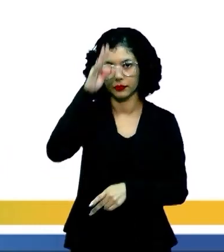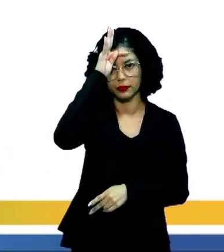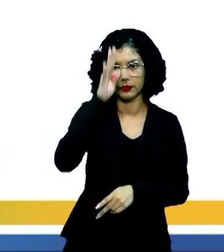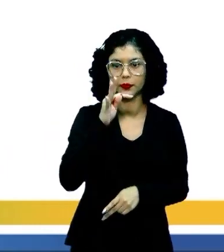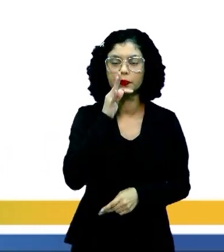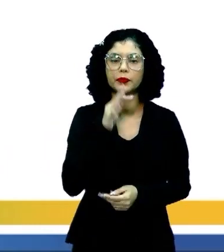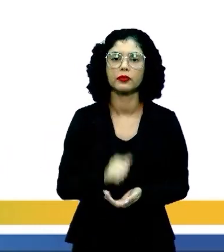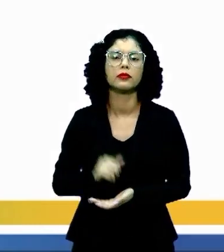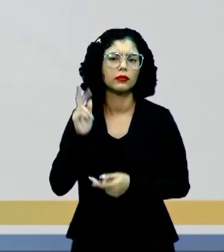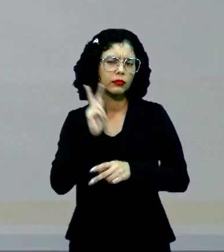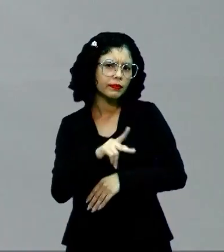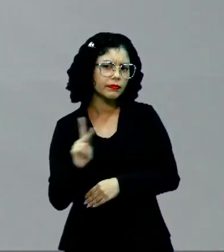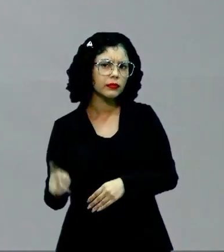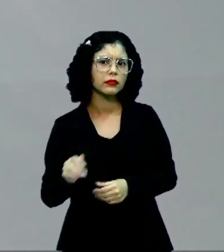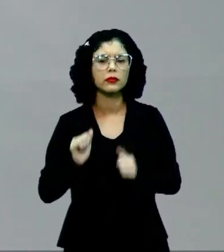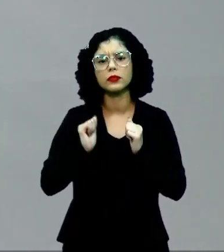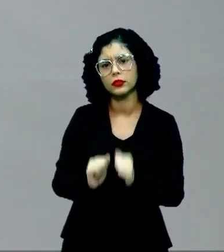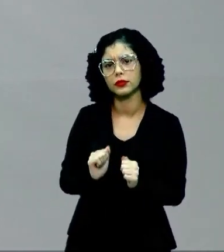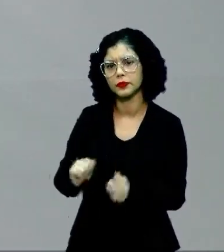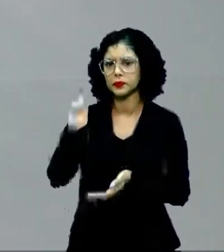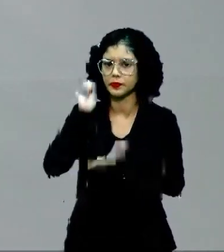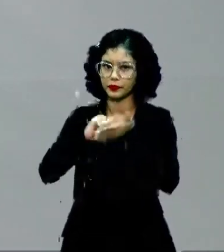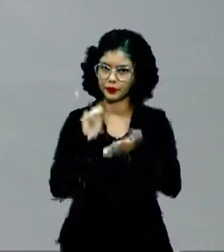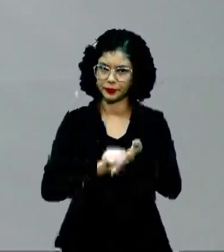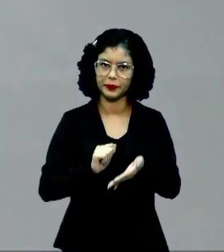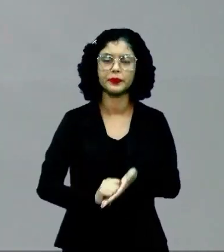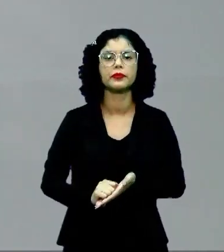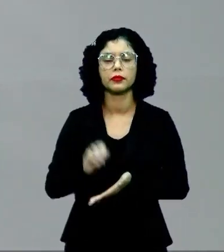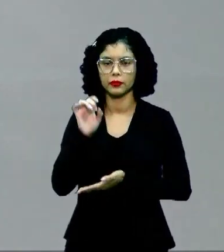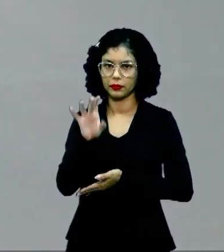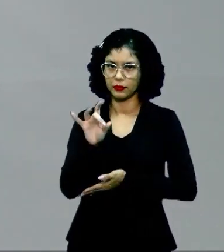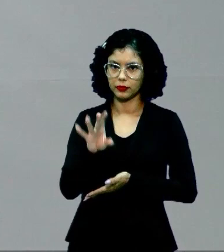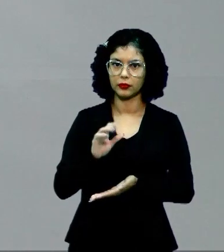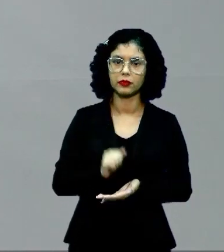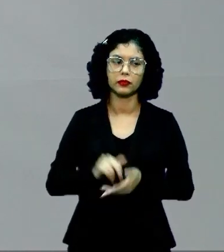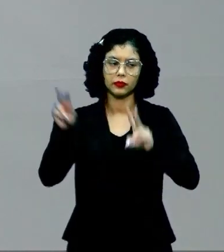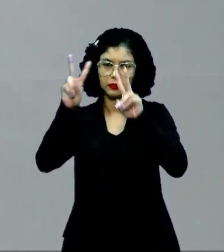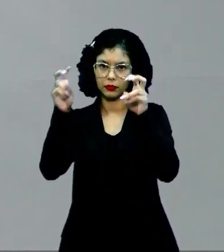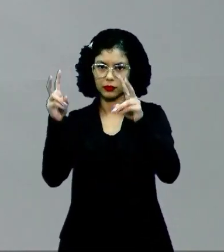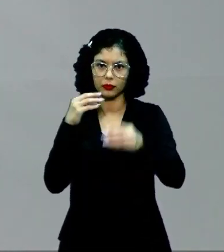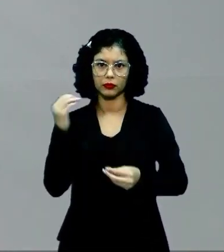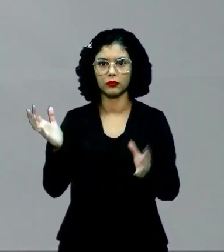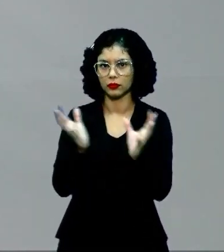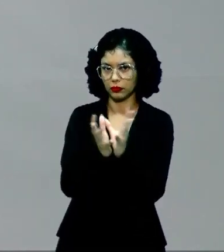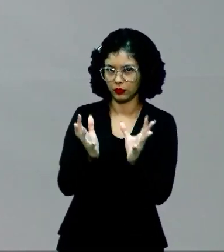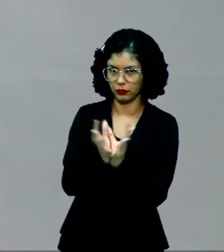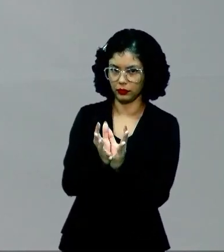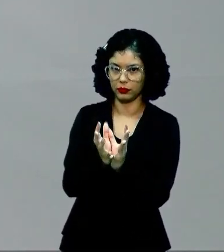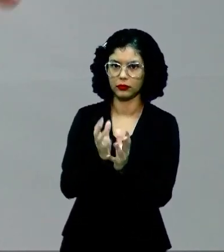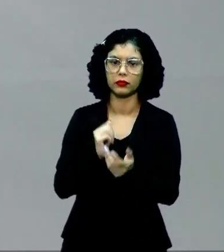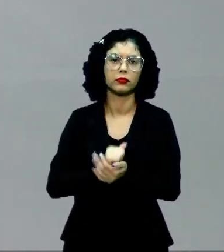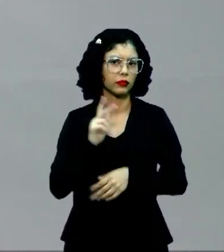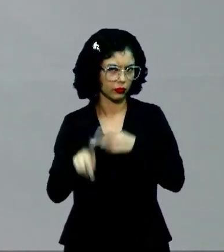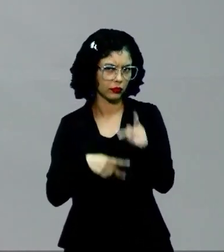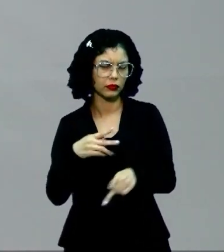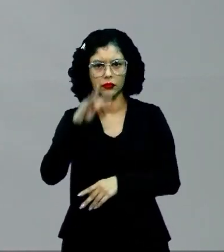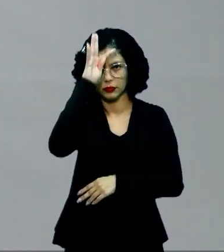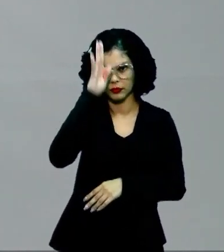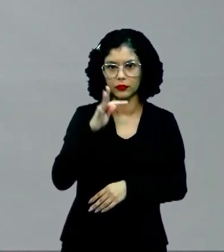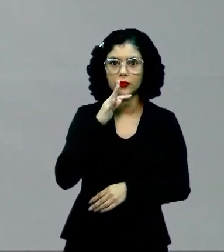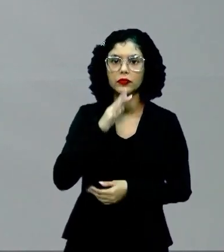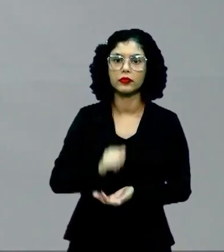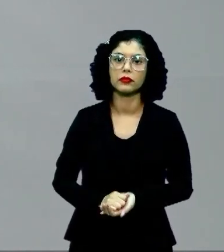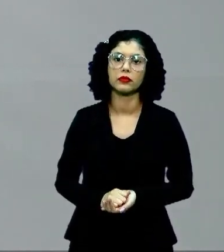tradicionais. Professor, e eu poderia escrever somente sobre comunidades e povos